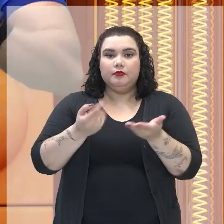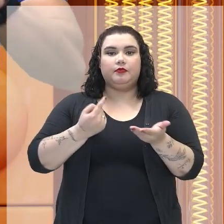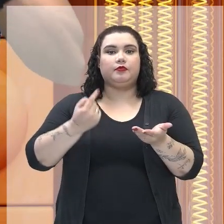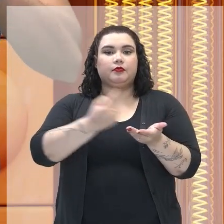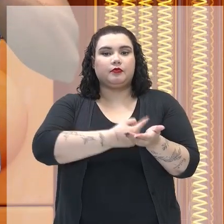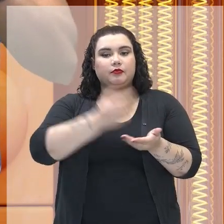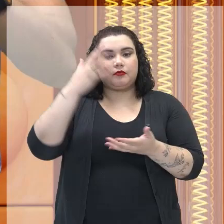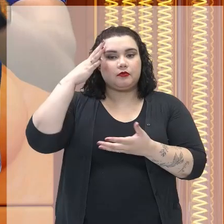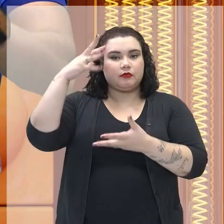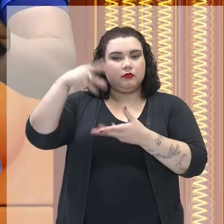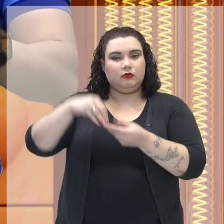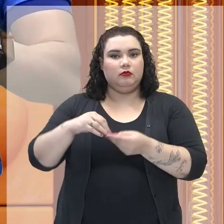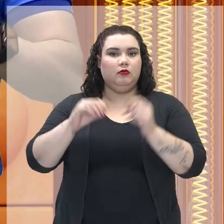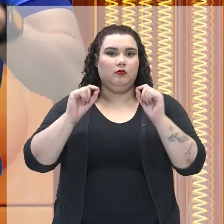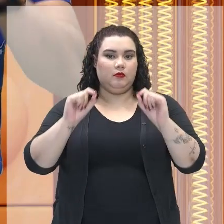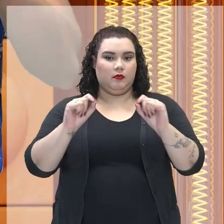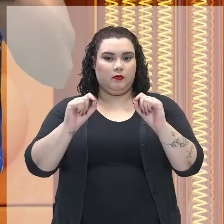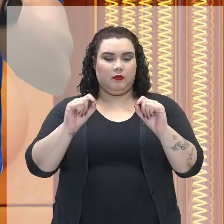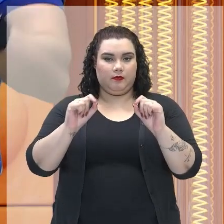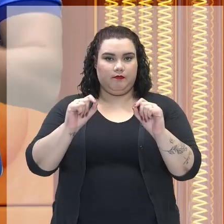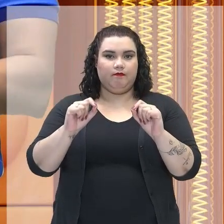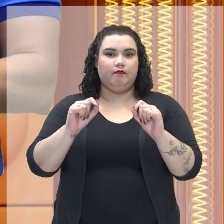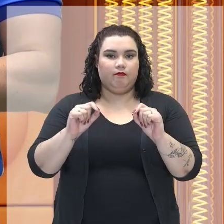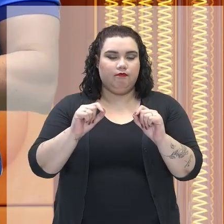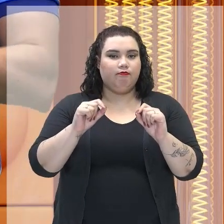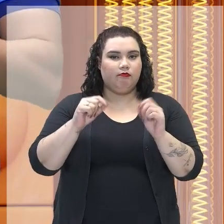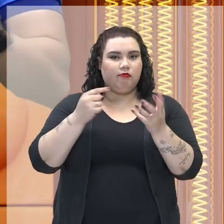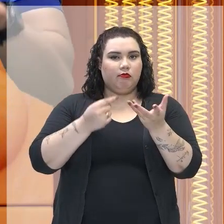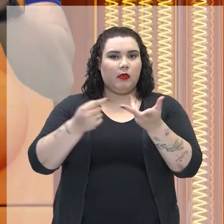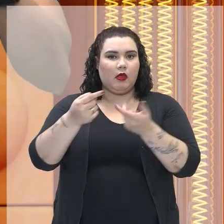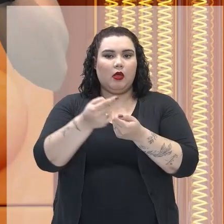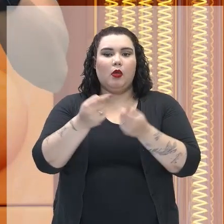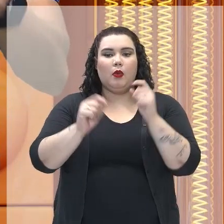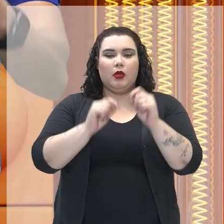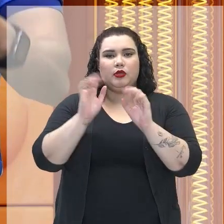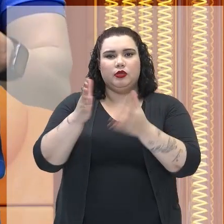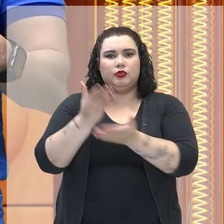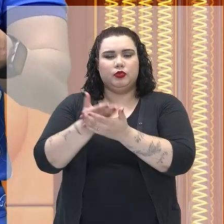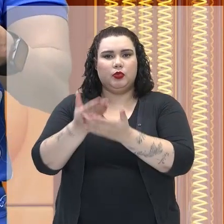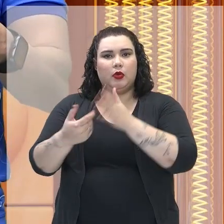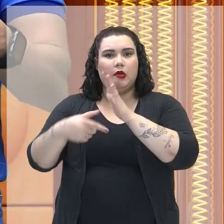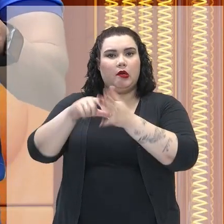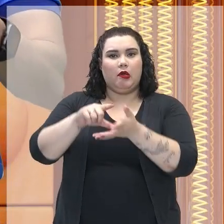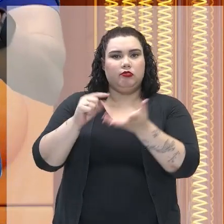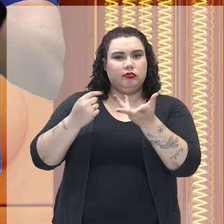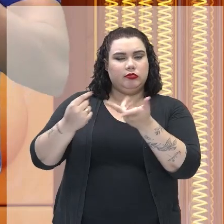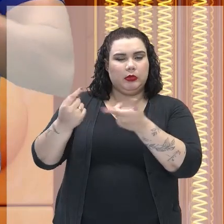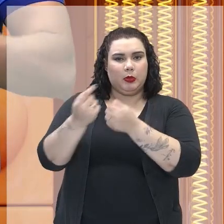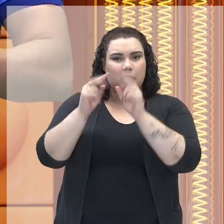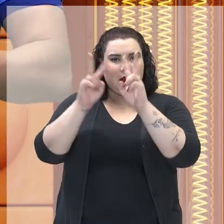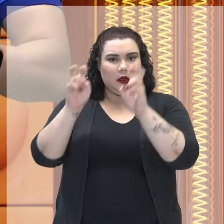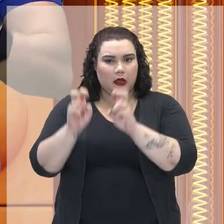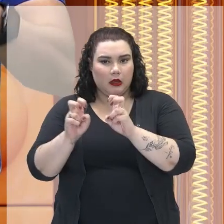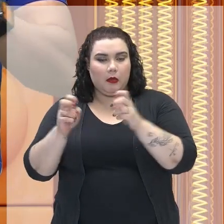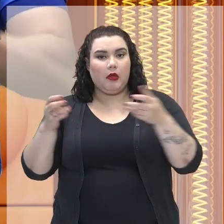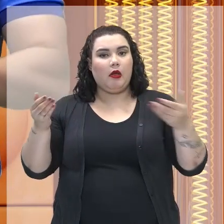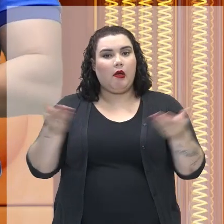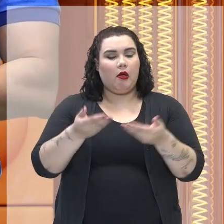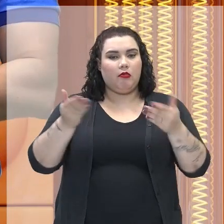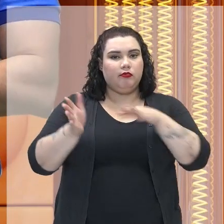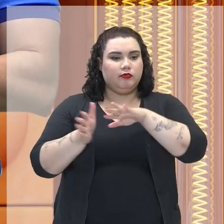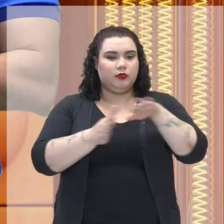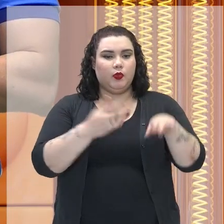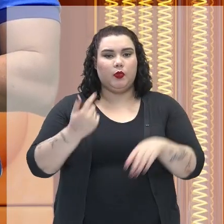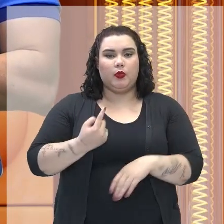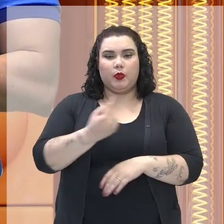entender, já que a gente já viu sobre a questão política das fronteiras na África, vimos também sobre o processo de industrialização, nós iremos entender a partir